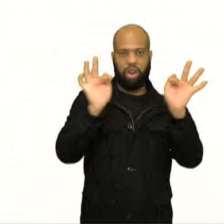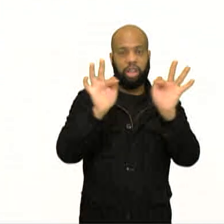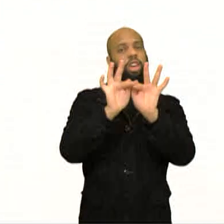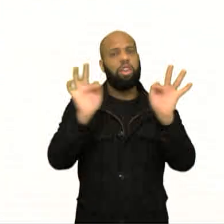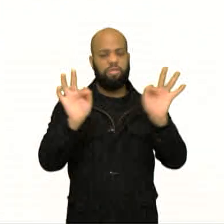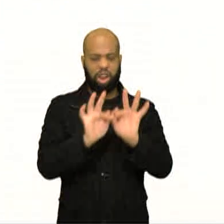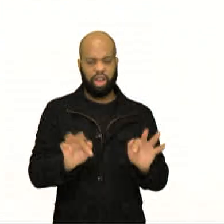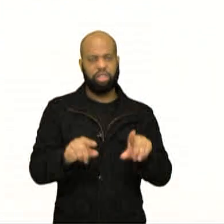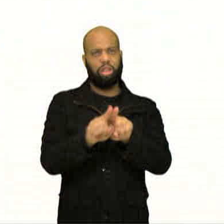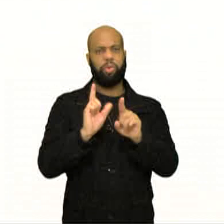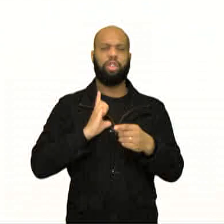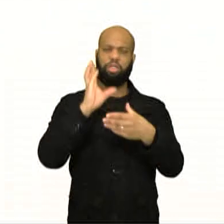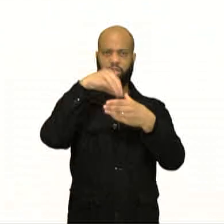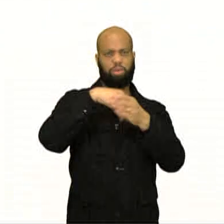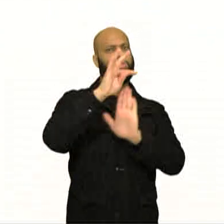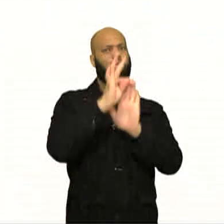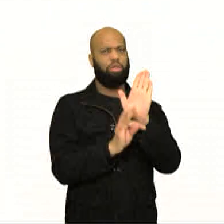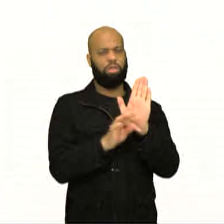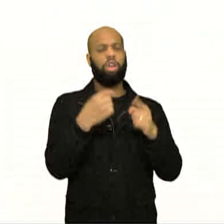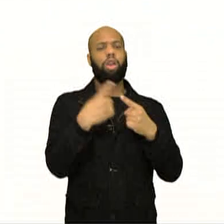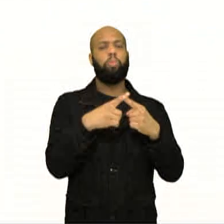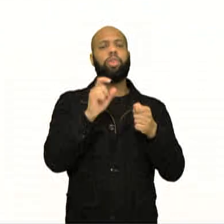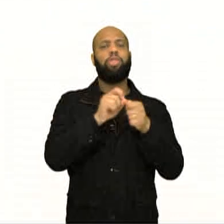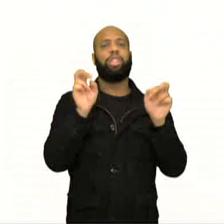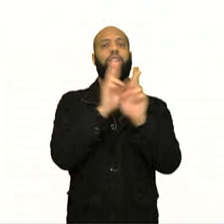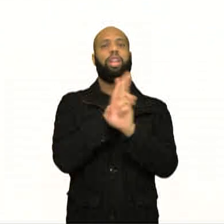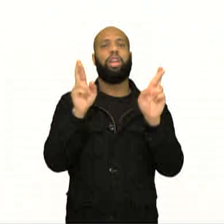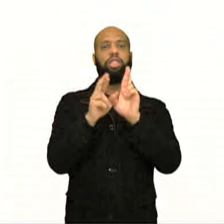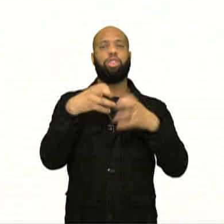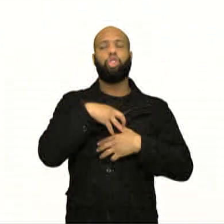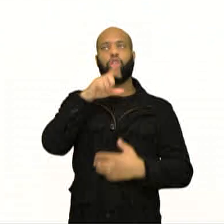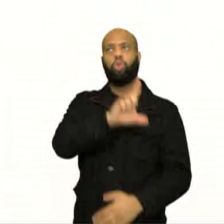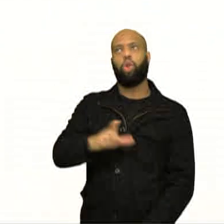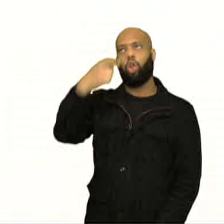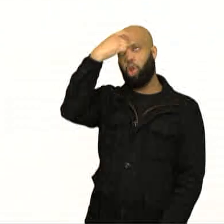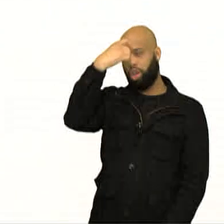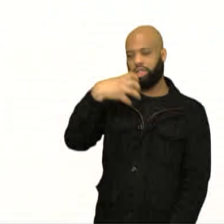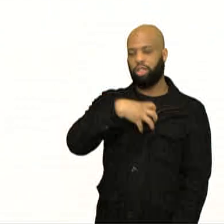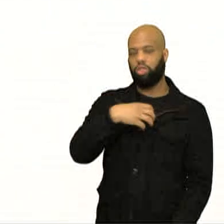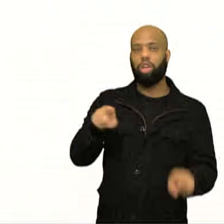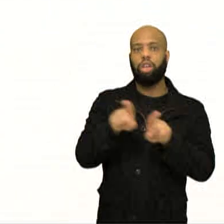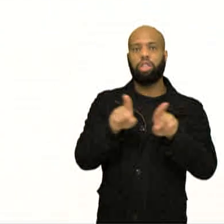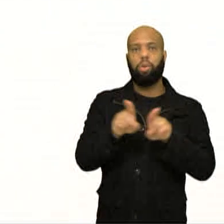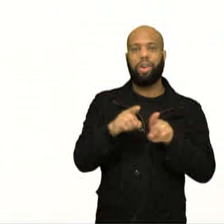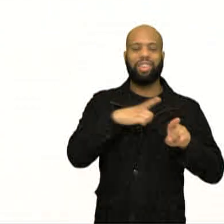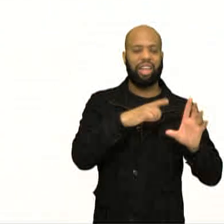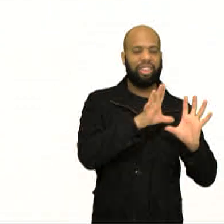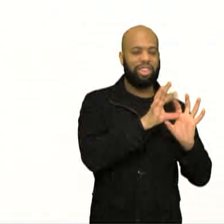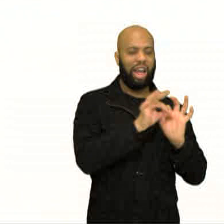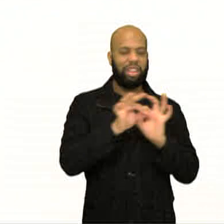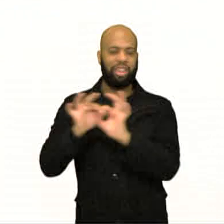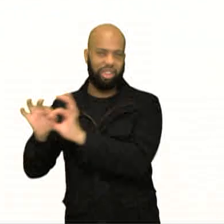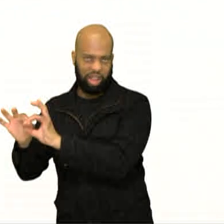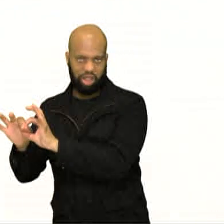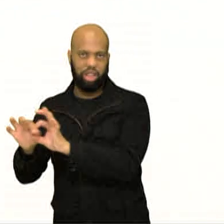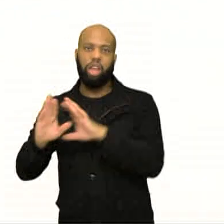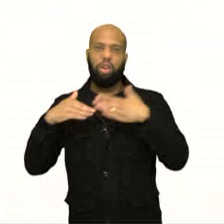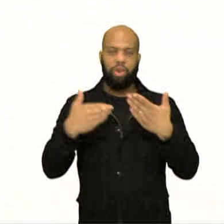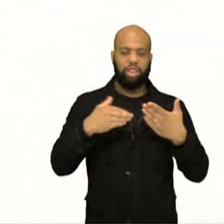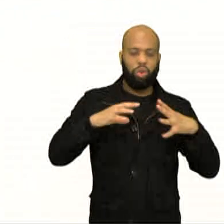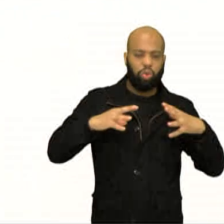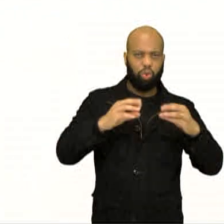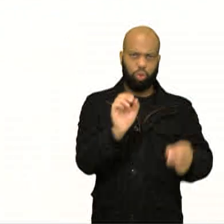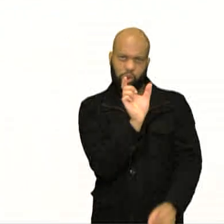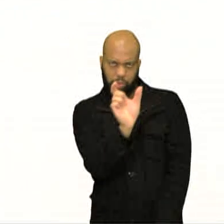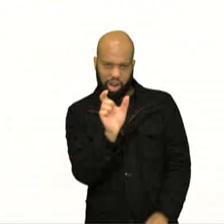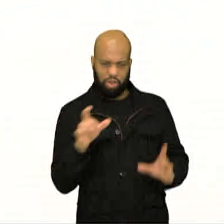texto. São elas que estabelecem uma relação lógica de sentido e coesão. Como todos os